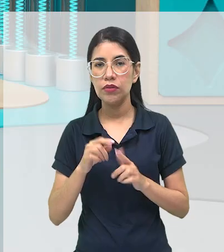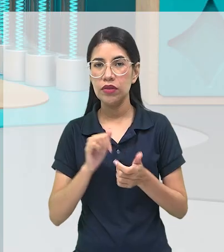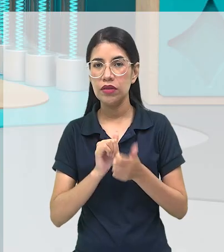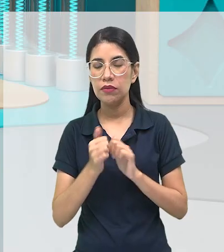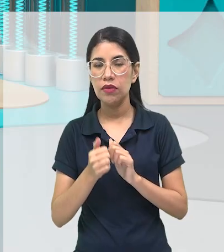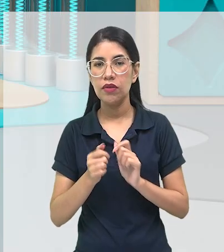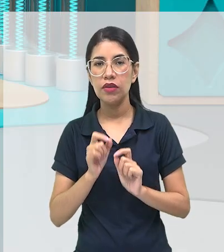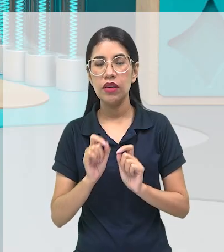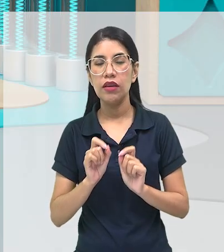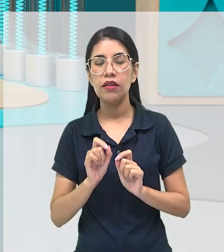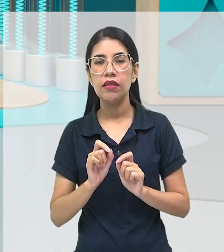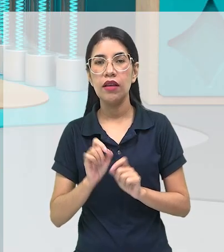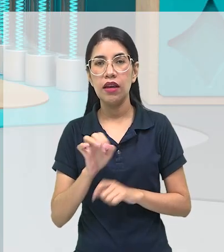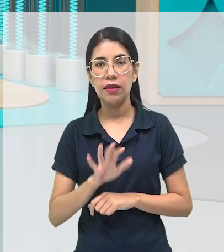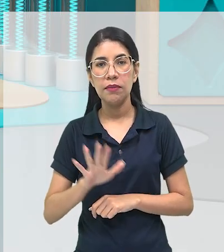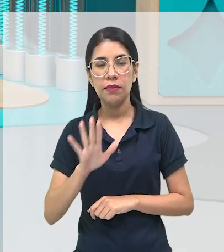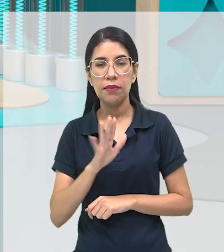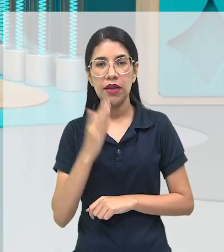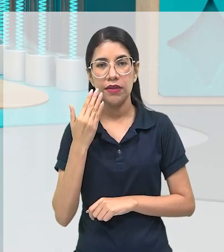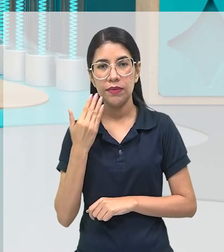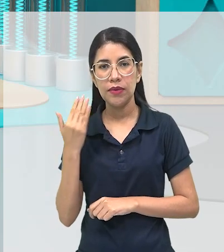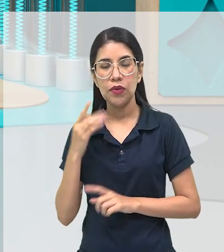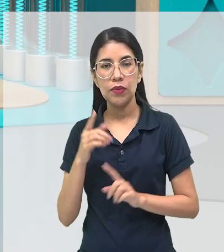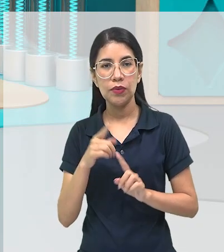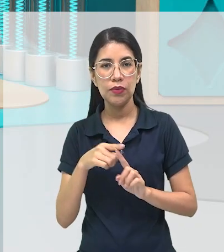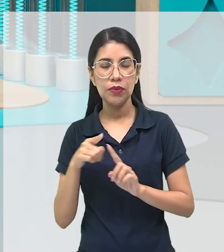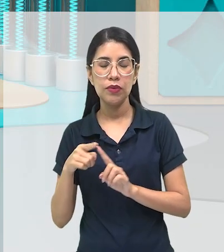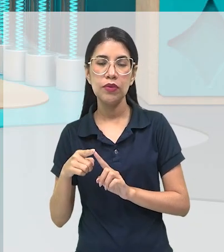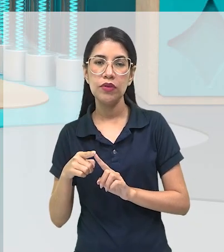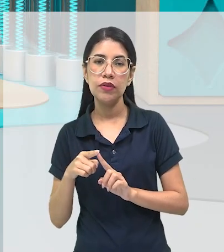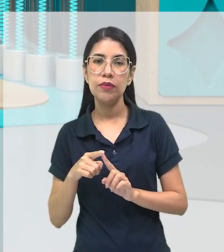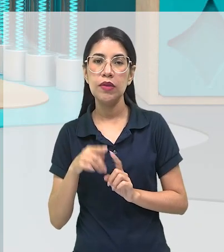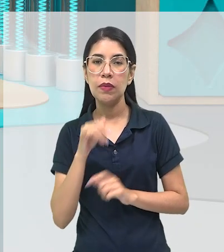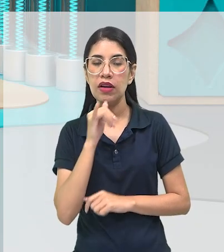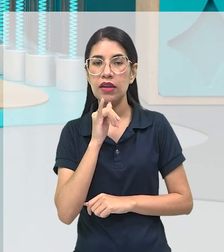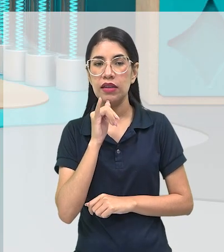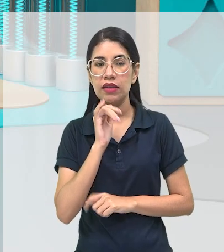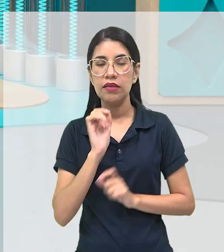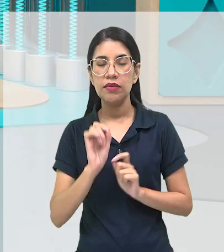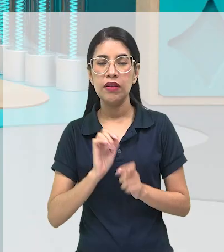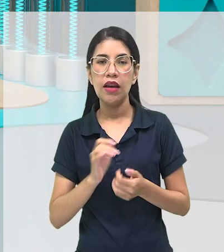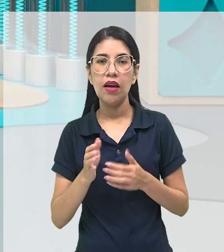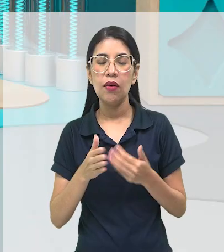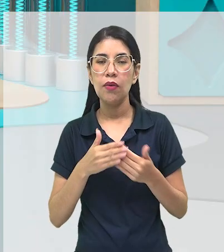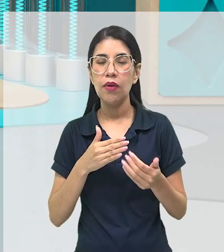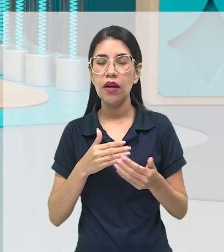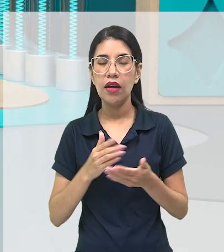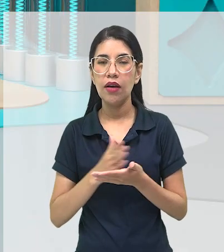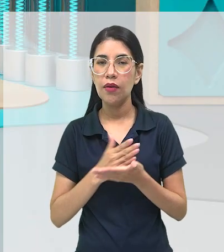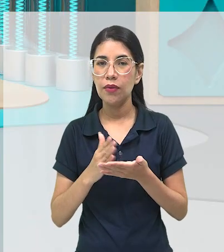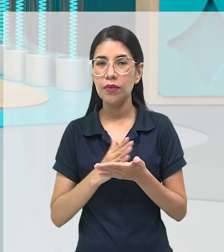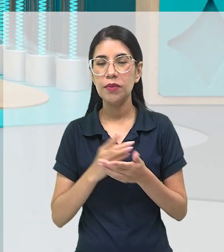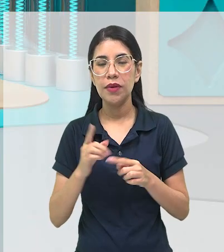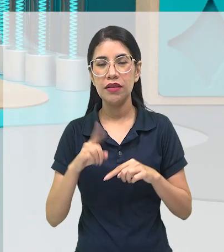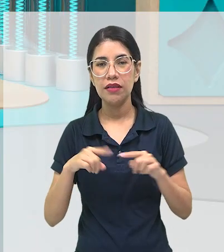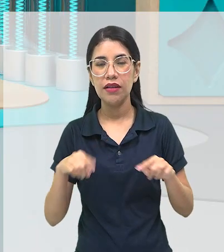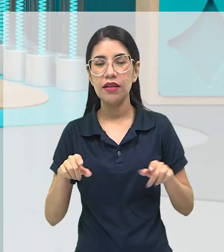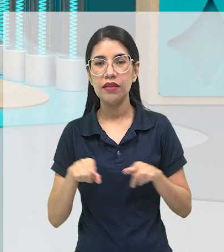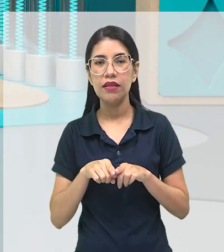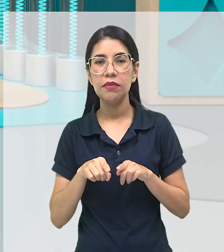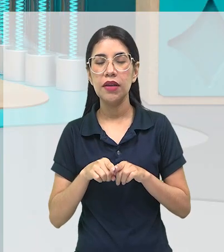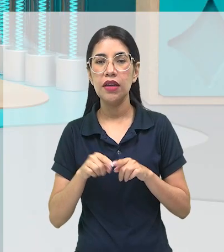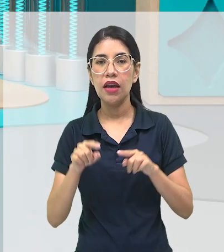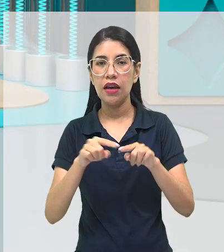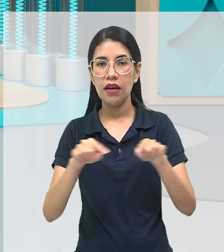modalidades esportivas, a gente tem nestas imagens que aparecem pra gente agora, olha só, os equipamentos, o formato